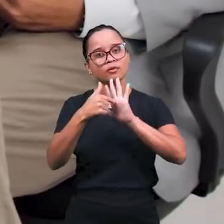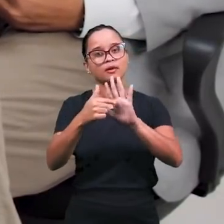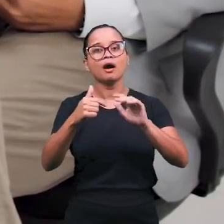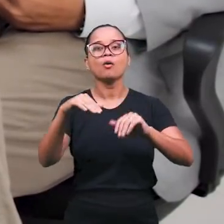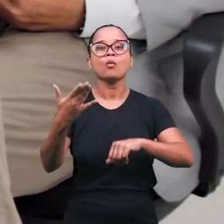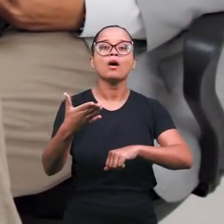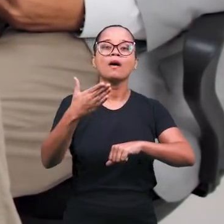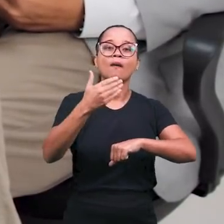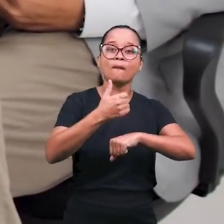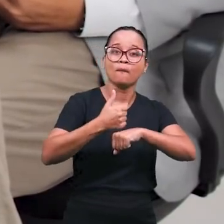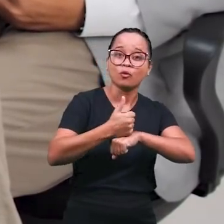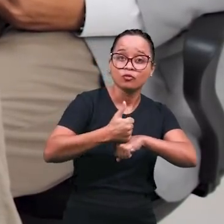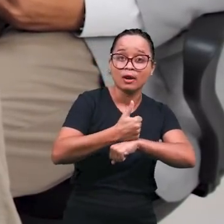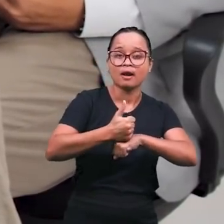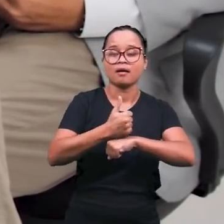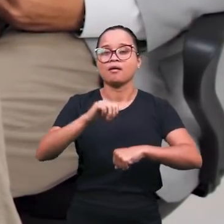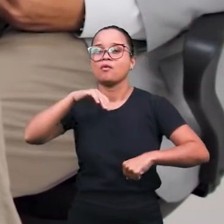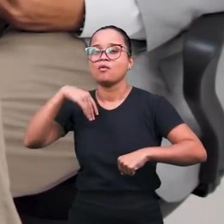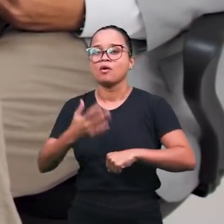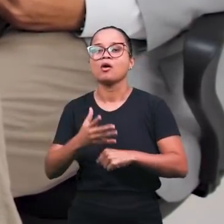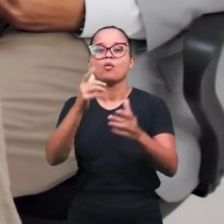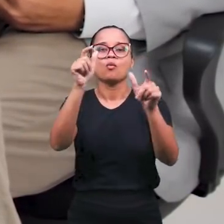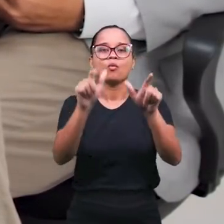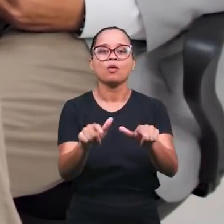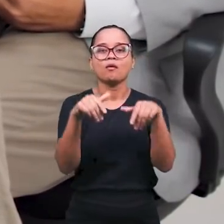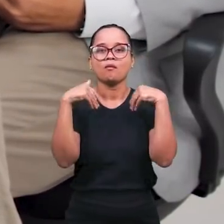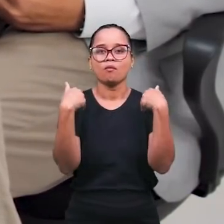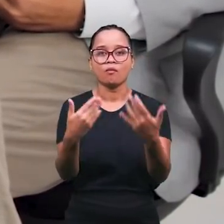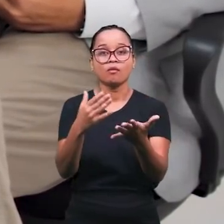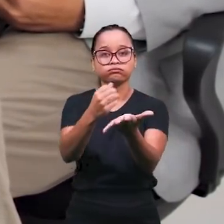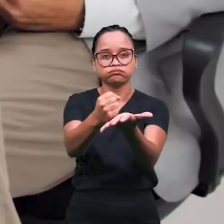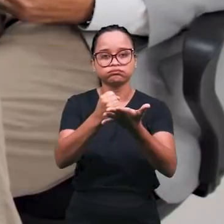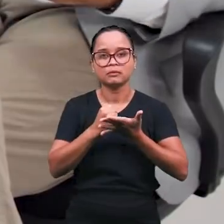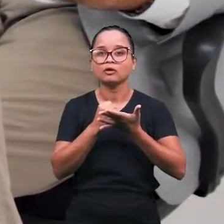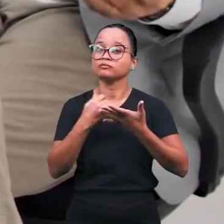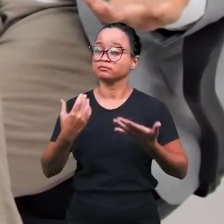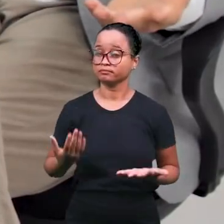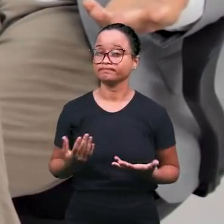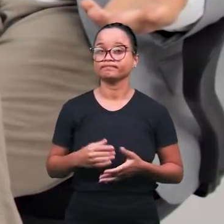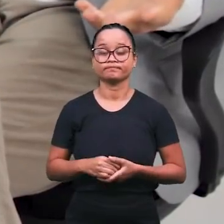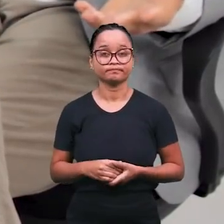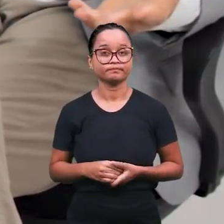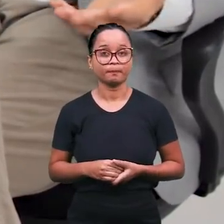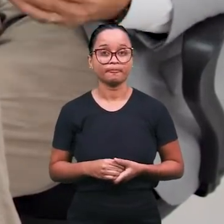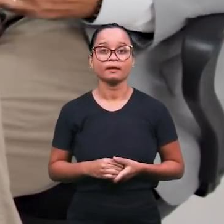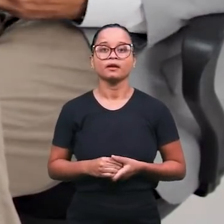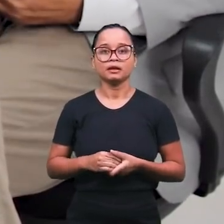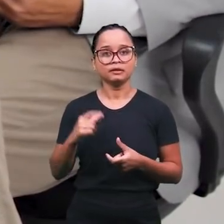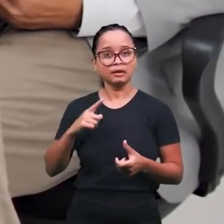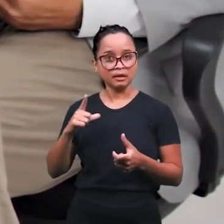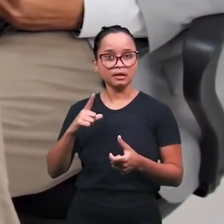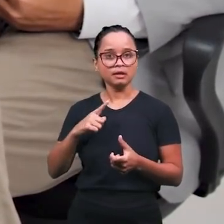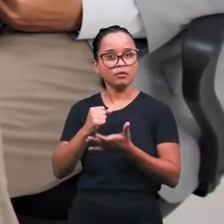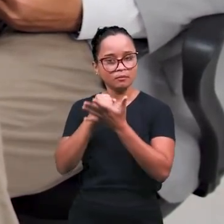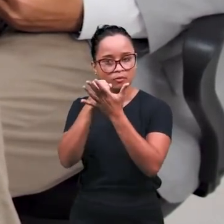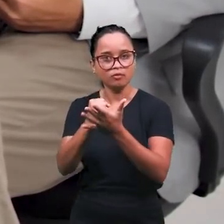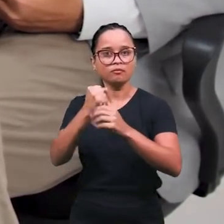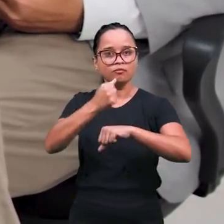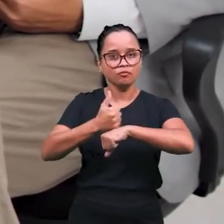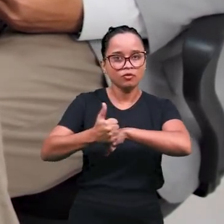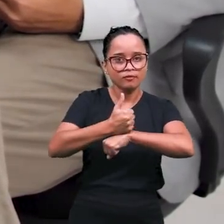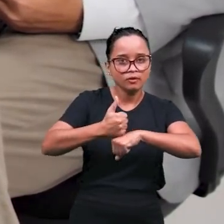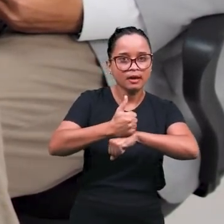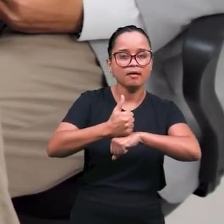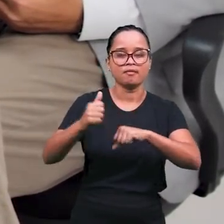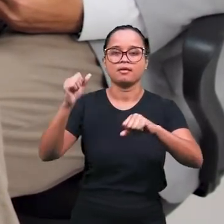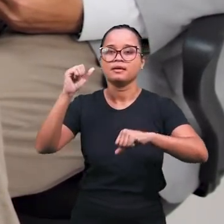vai te mostrar qual profissional você vai buscar, onde você vai buscar esse socorro. Sempre que às vezes com acompanhamento profissional. Acompanhamento profissional. E lembrar